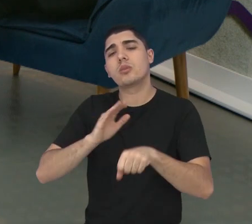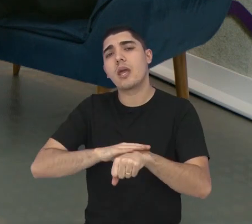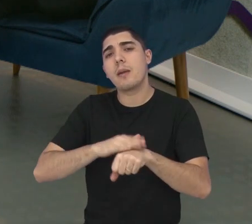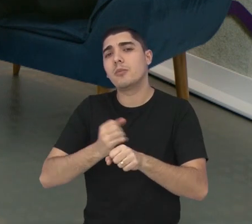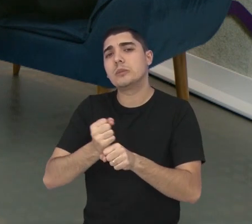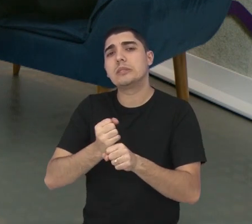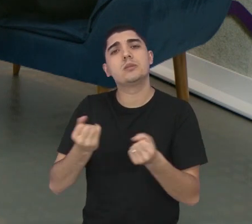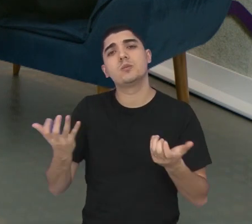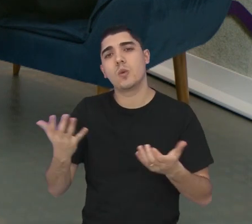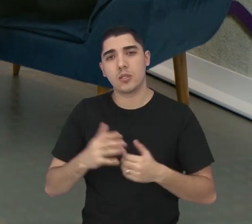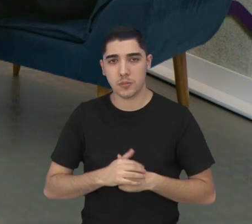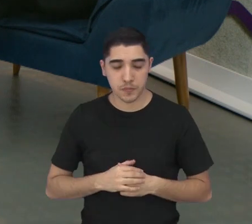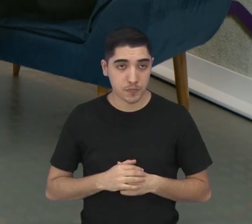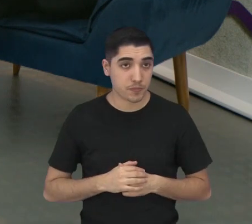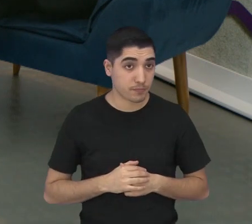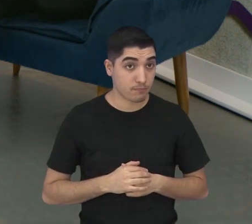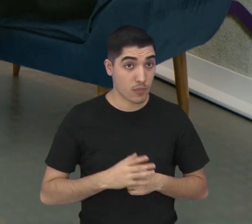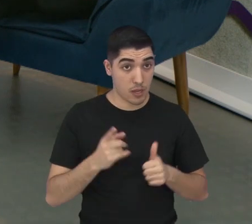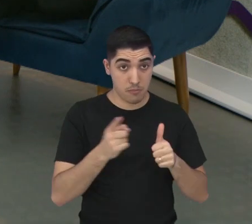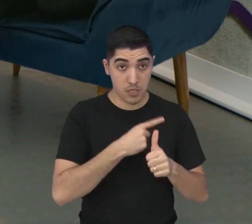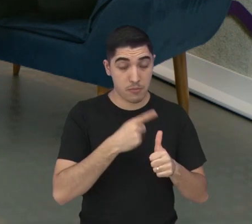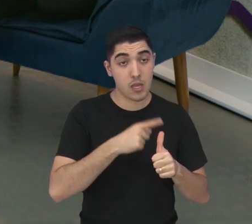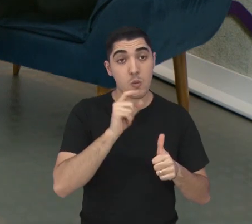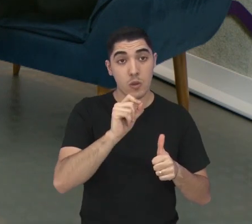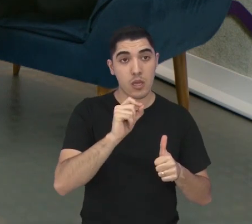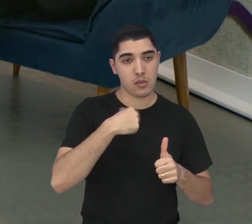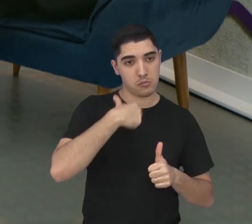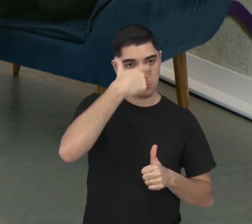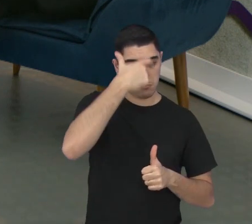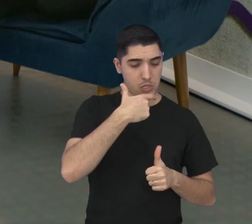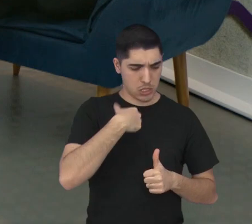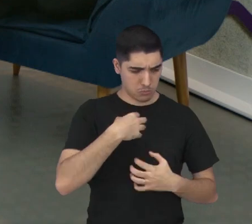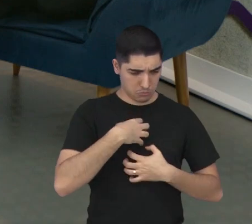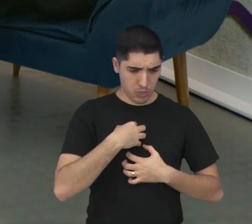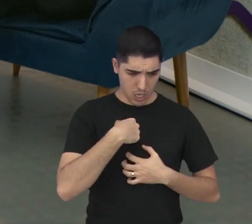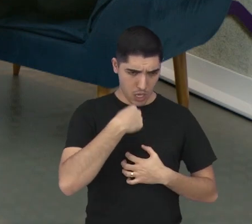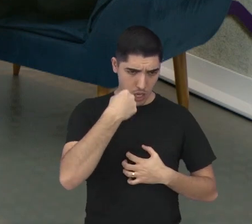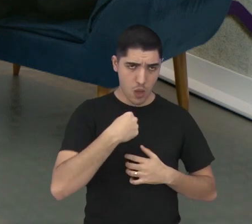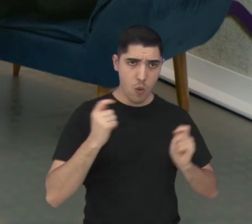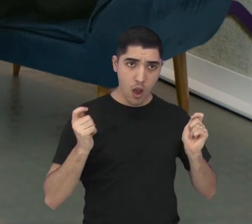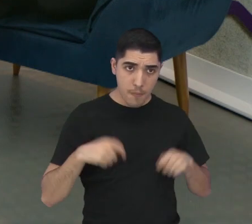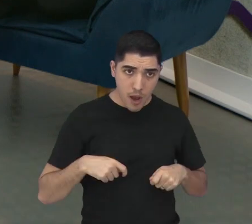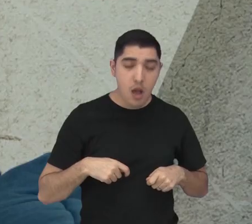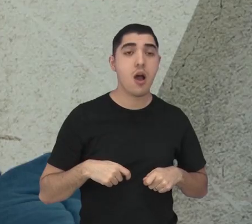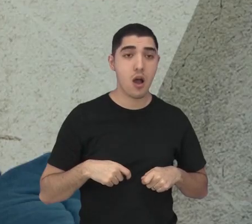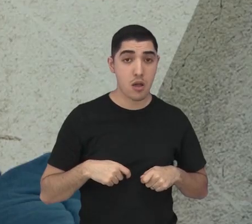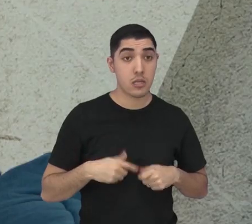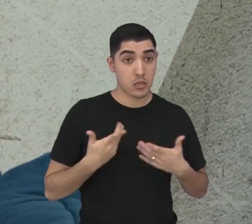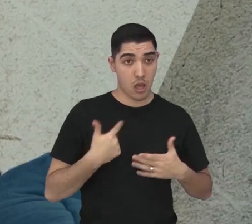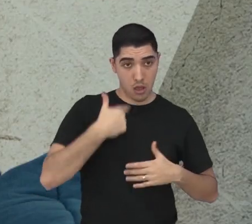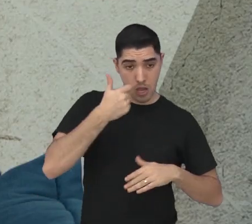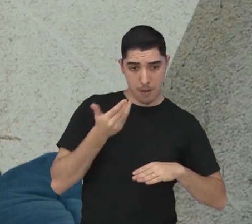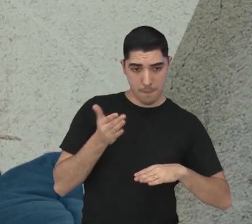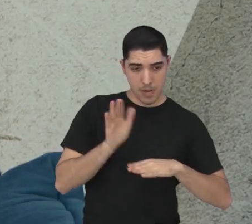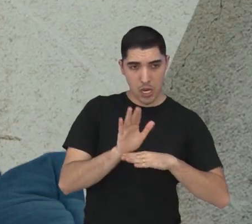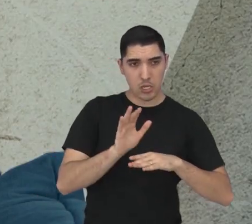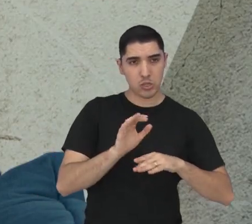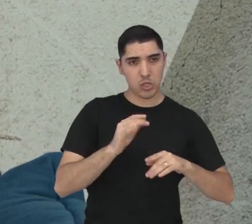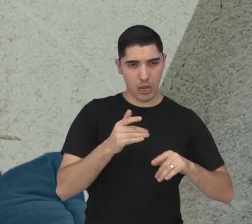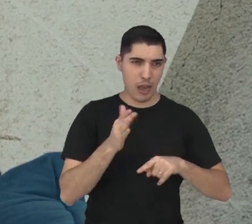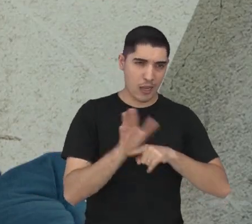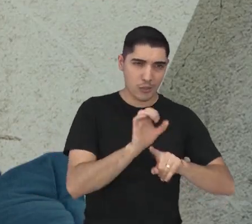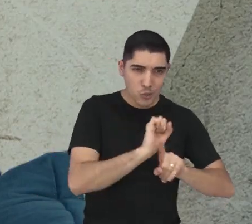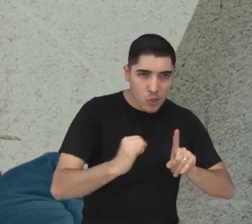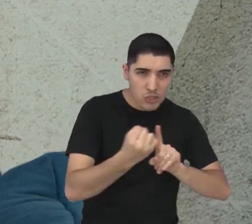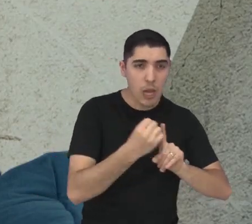anos são? Assim, a primeira coisa é você se perceber com aptidão, né? Então, para ser assistente social não